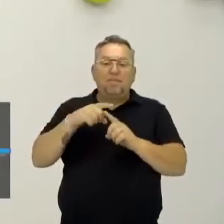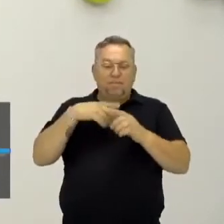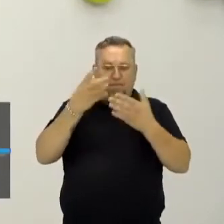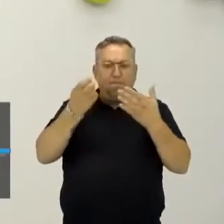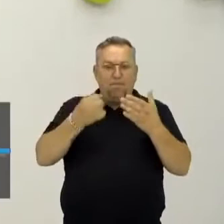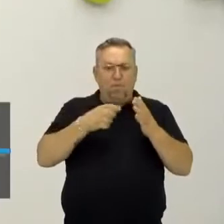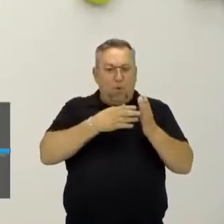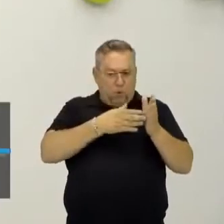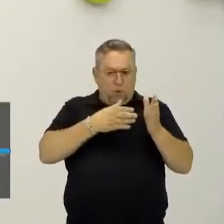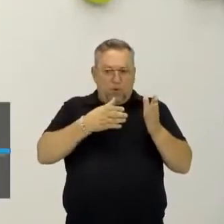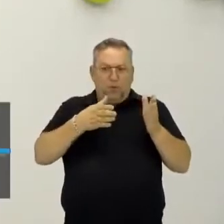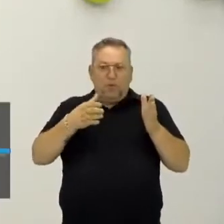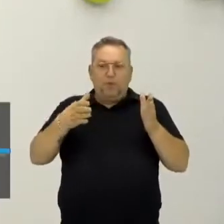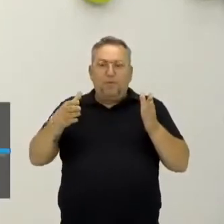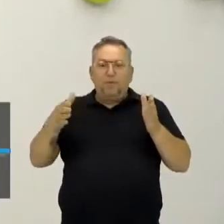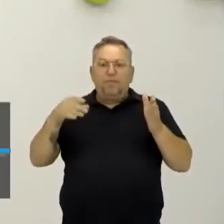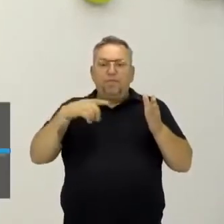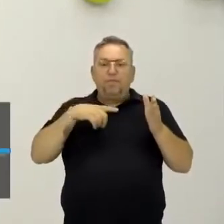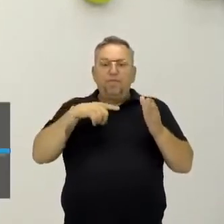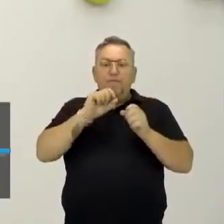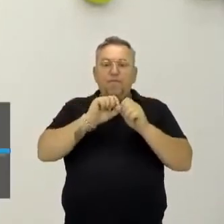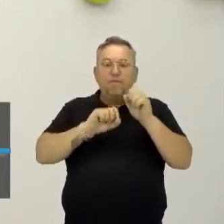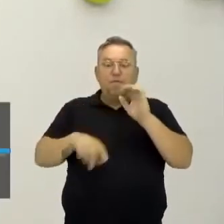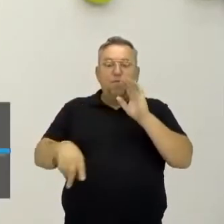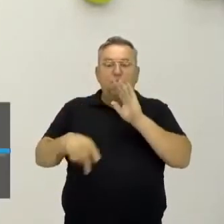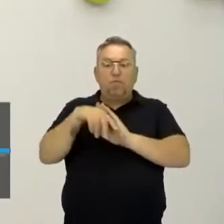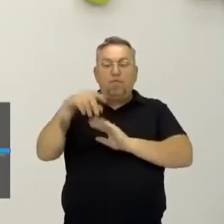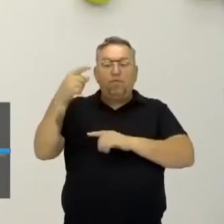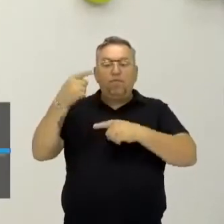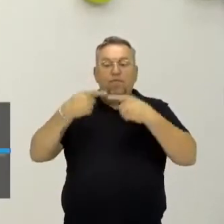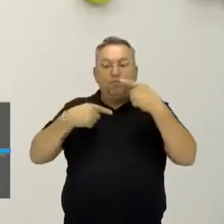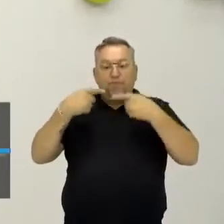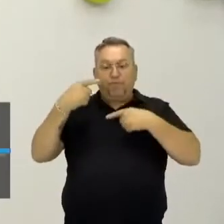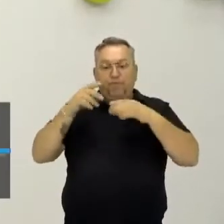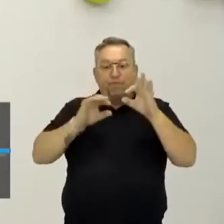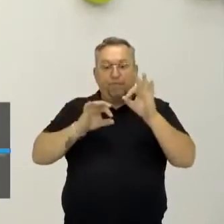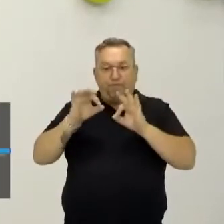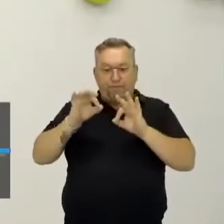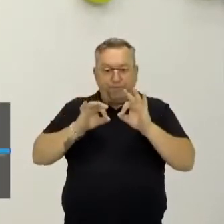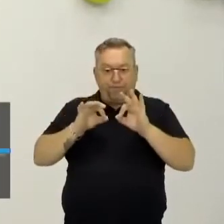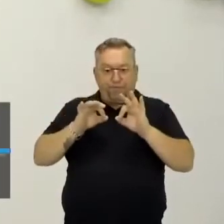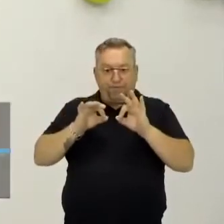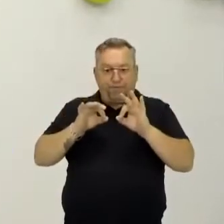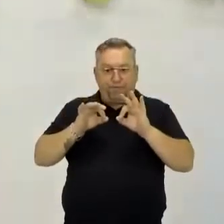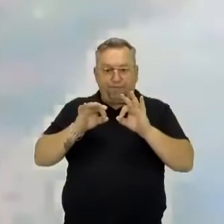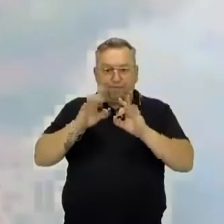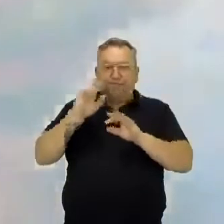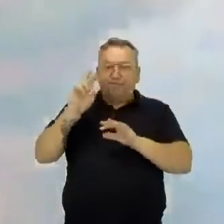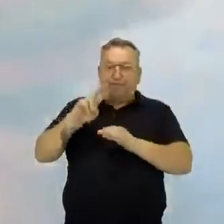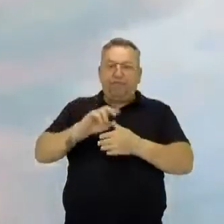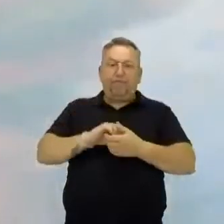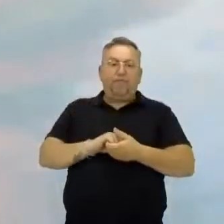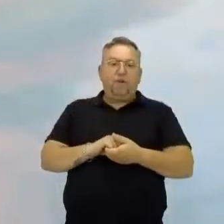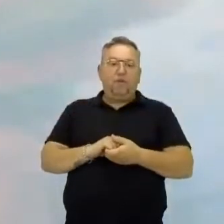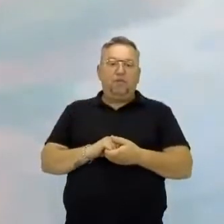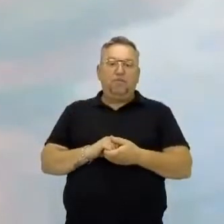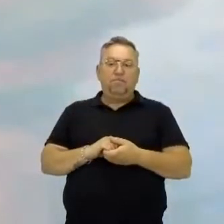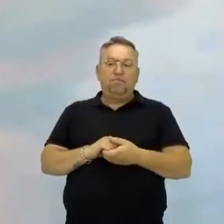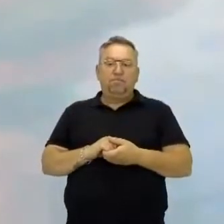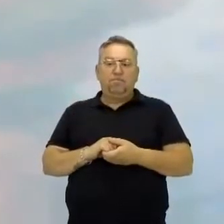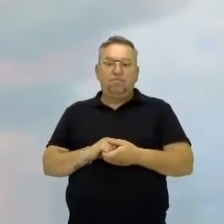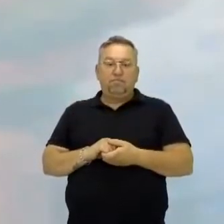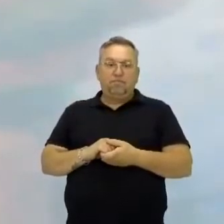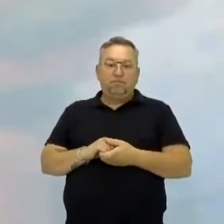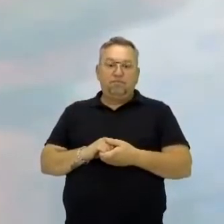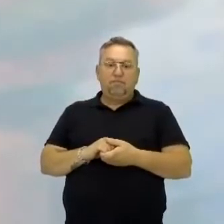cronologia, está bem? Agora a gente vai entrar um pouquinho mais na parte política da organização de Palmares. Dá uma olhadinha aí na tela, oitavo ano.